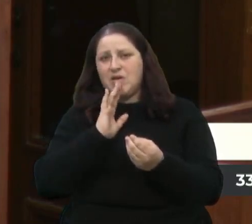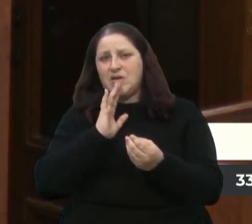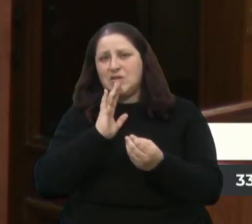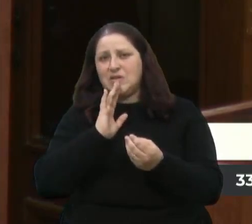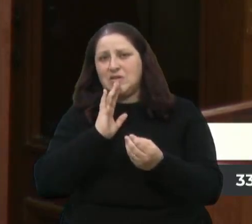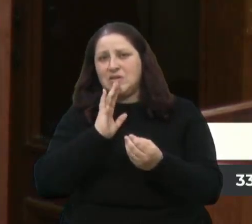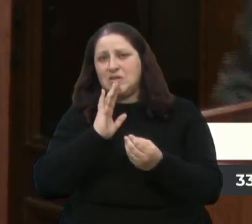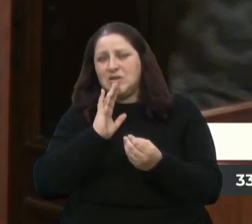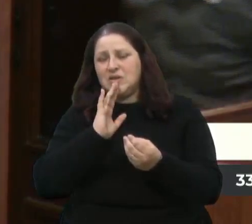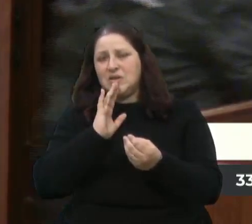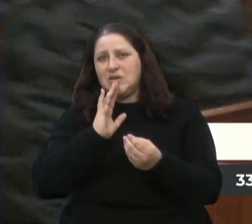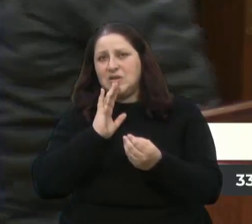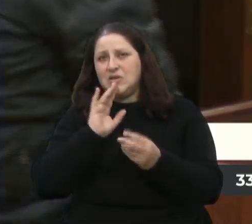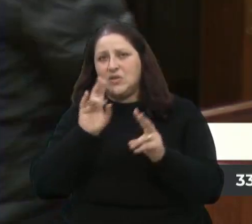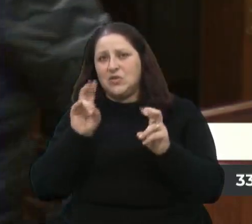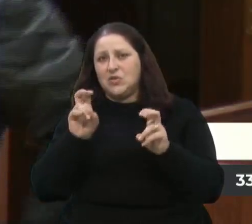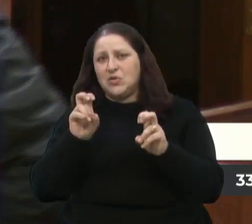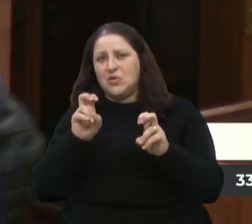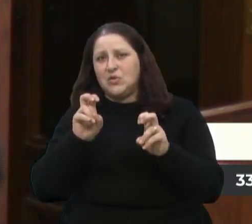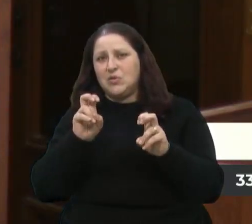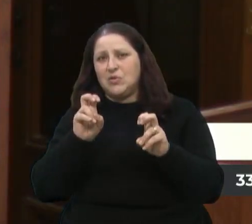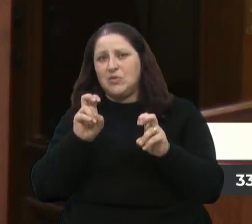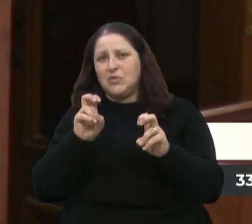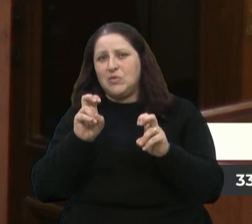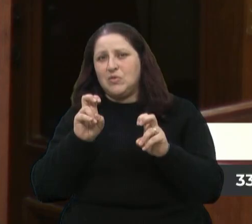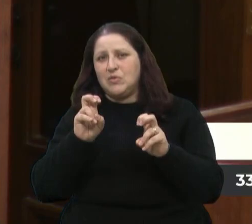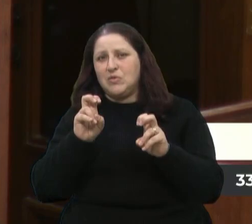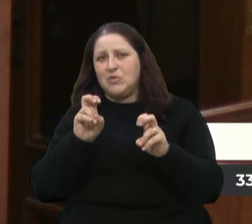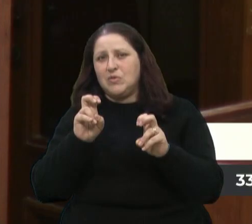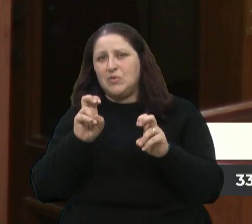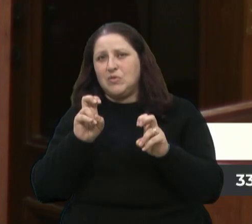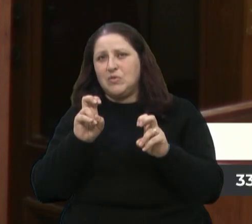de dinheiro para comprar voucher de educação infantil, vereadora Gladys.